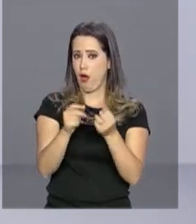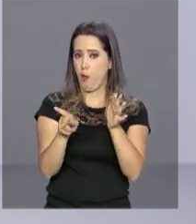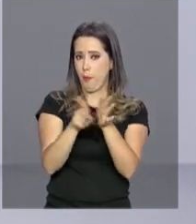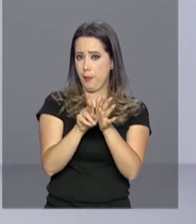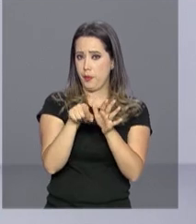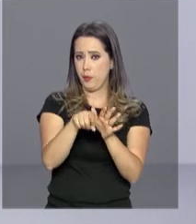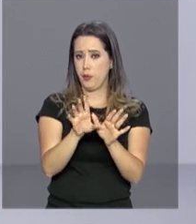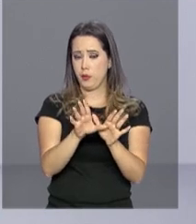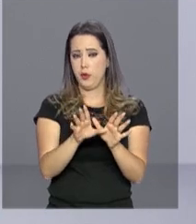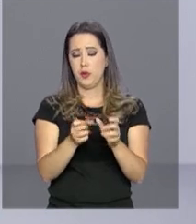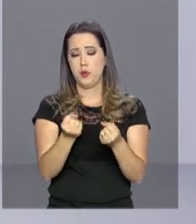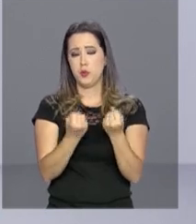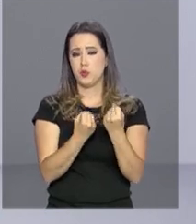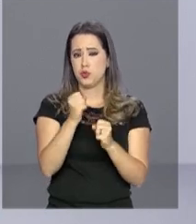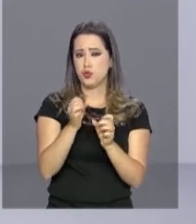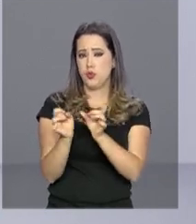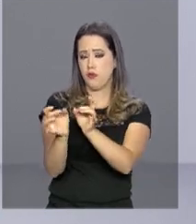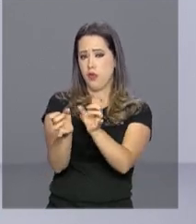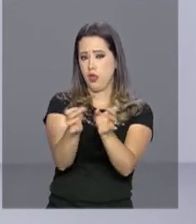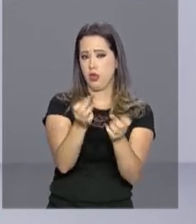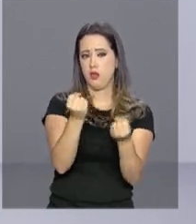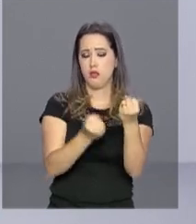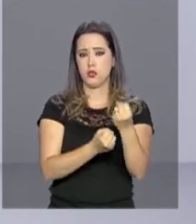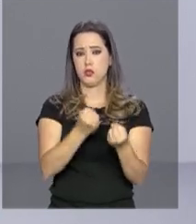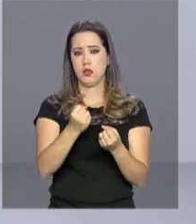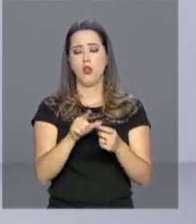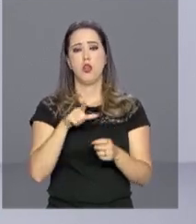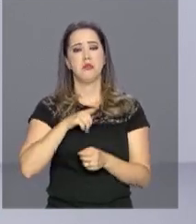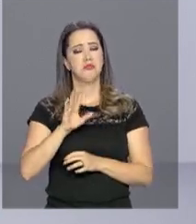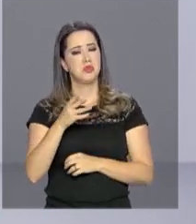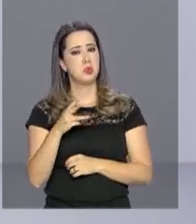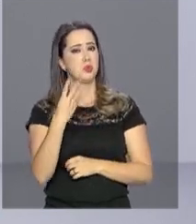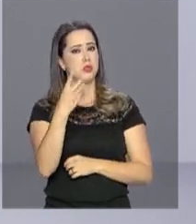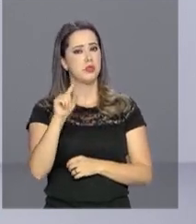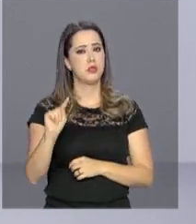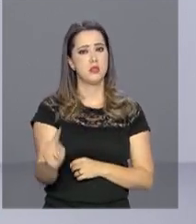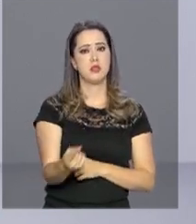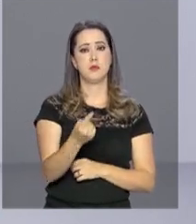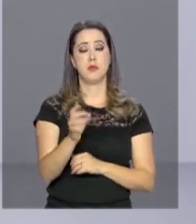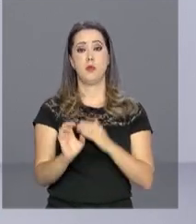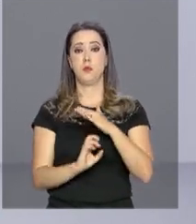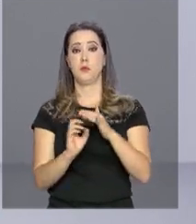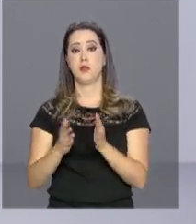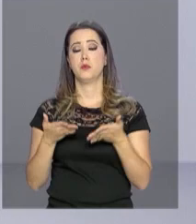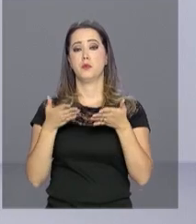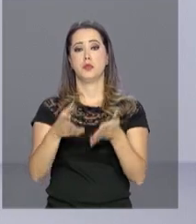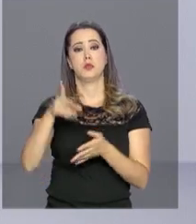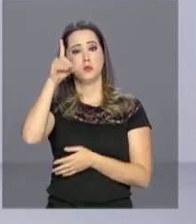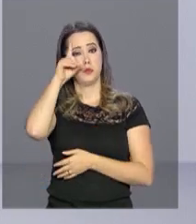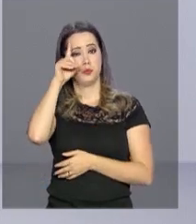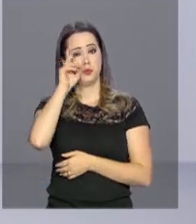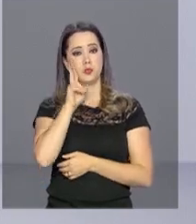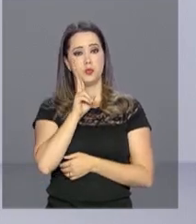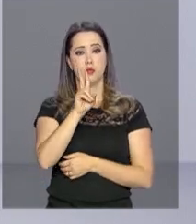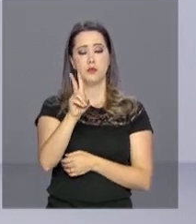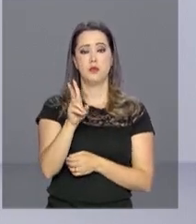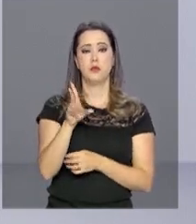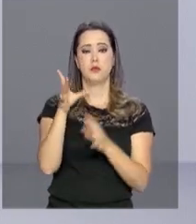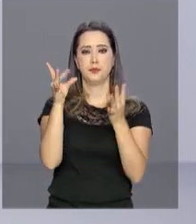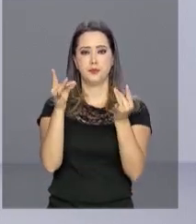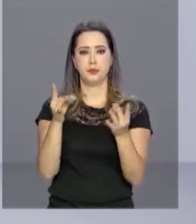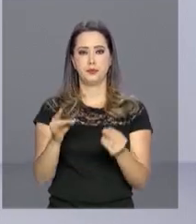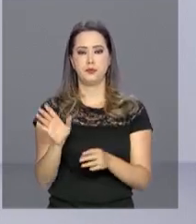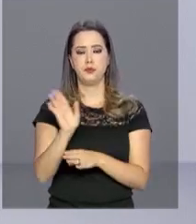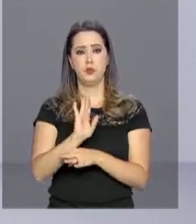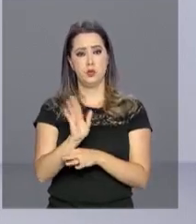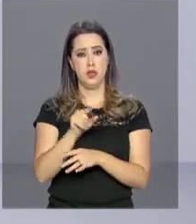Federação Nacional de Distribuição de Veículos Automotores, deverá reunir mais de 3 mil participantes por dia. Você acompanha amanhã,